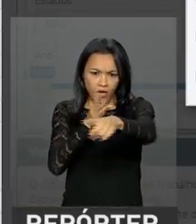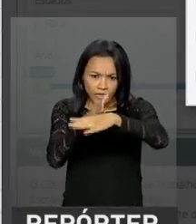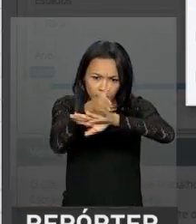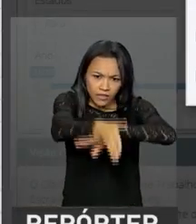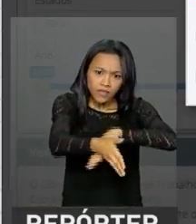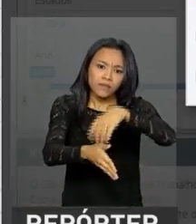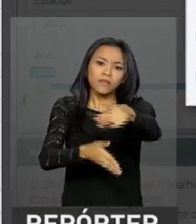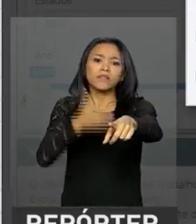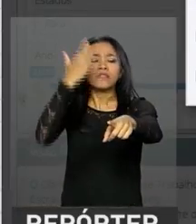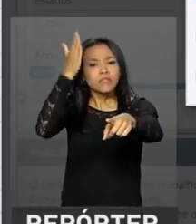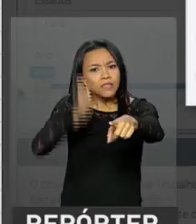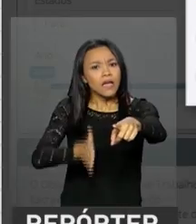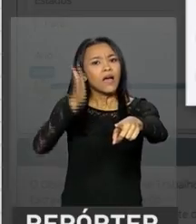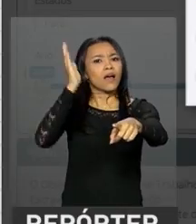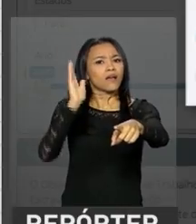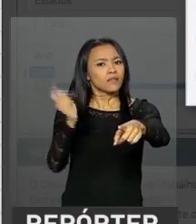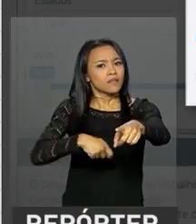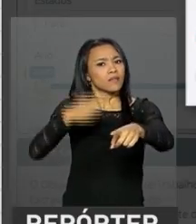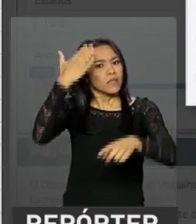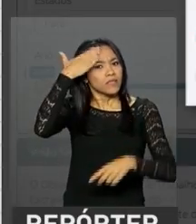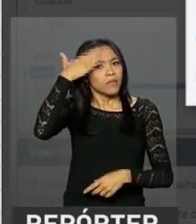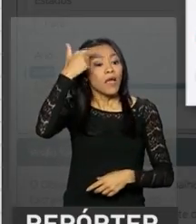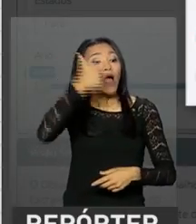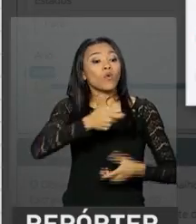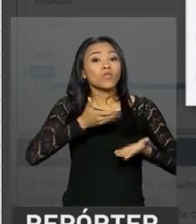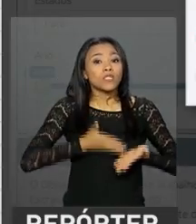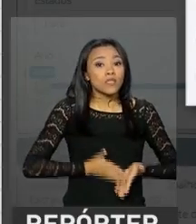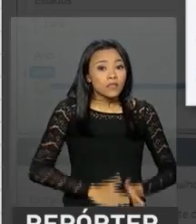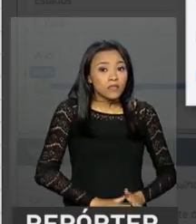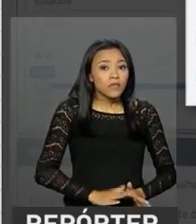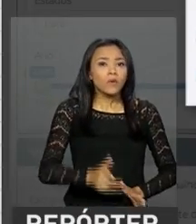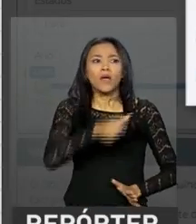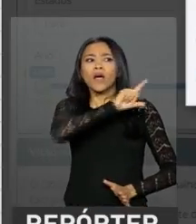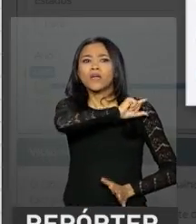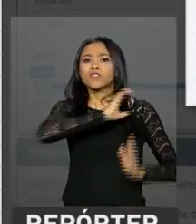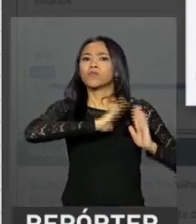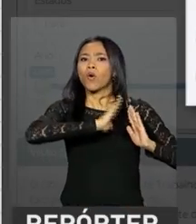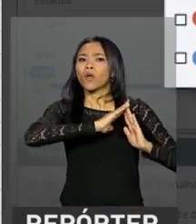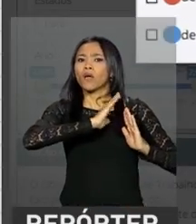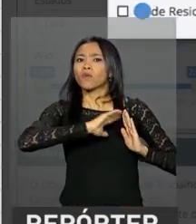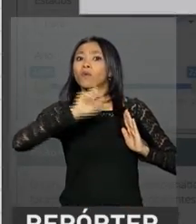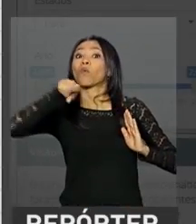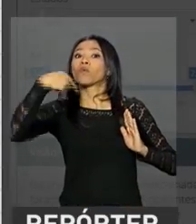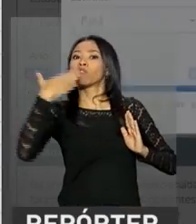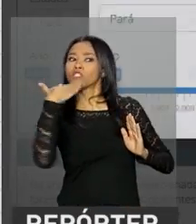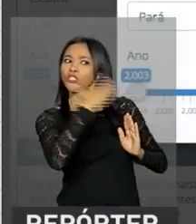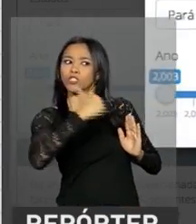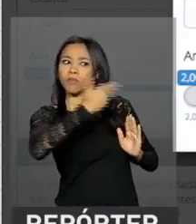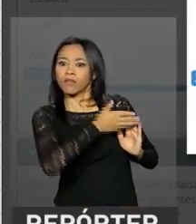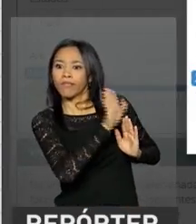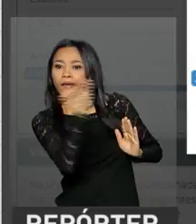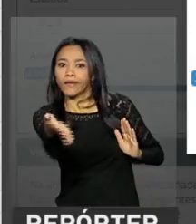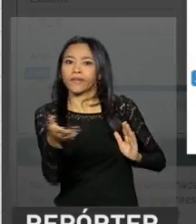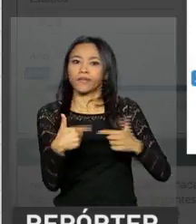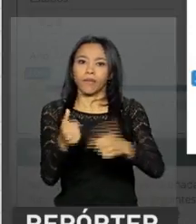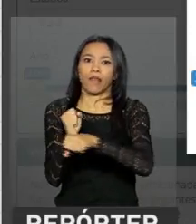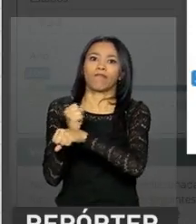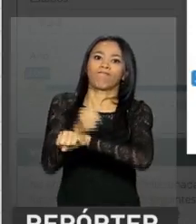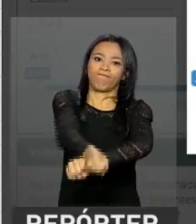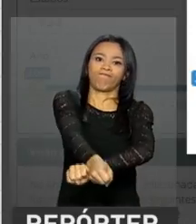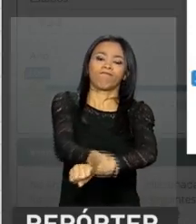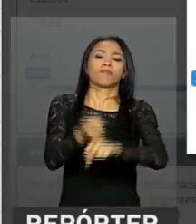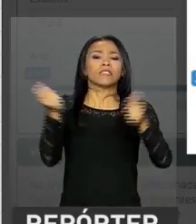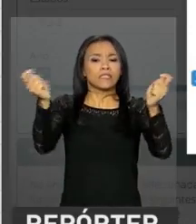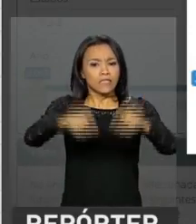local de resgate do trabalhador onde ele nasceu e onde estava morando quando foi aliciado os dados ainda podem ser separados por